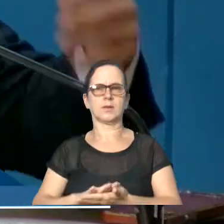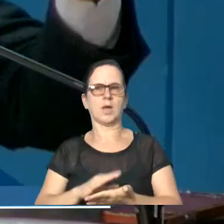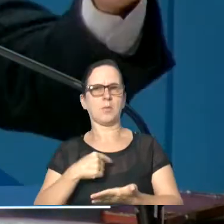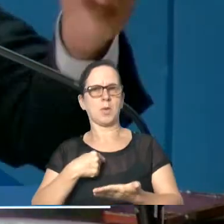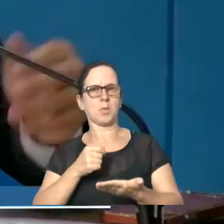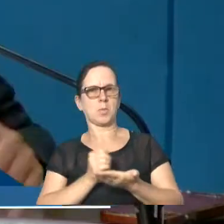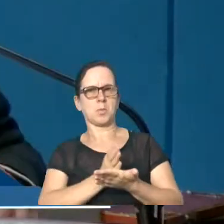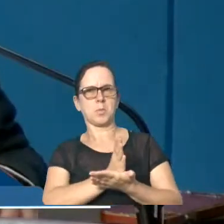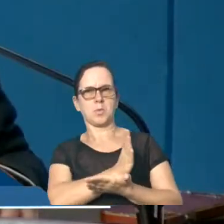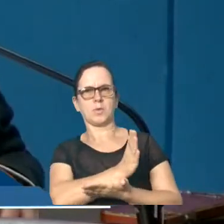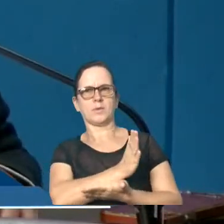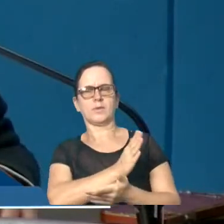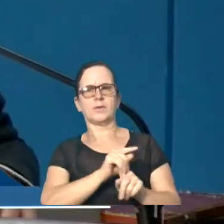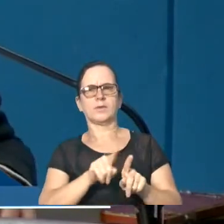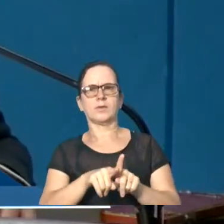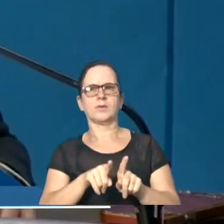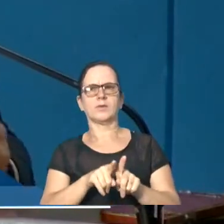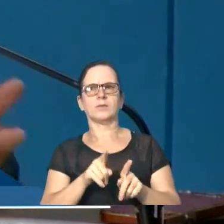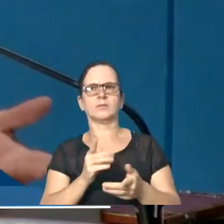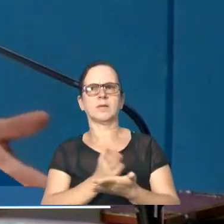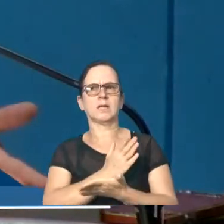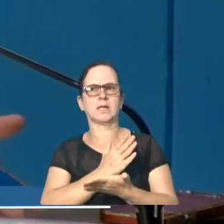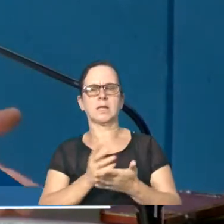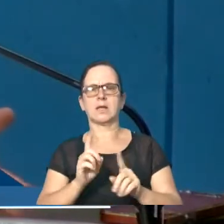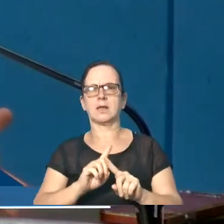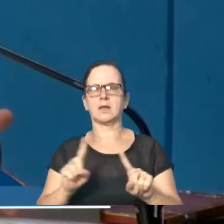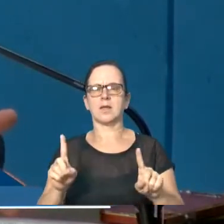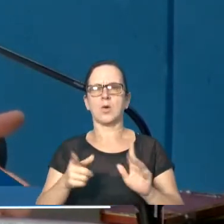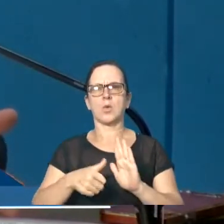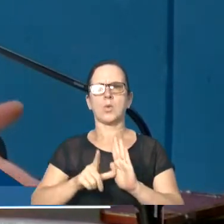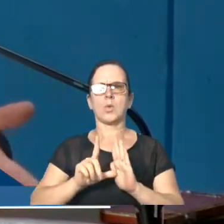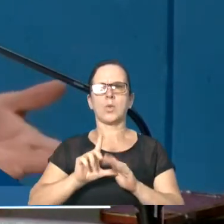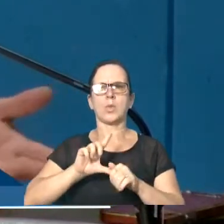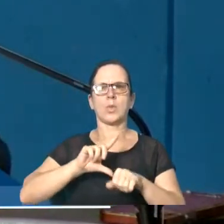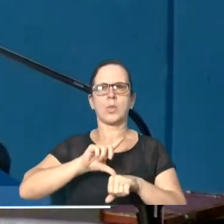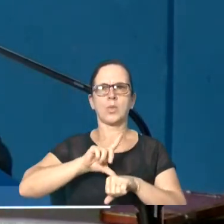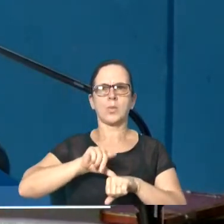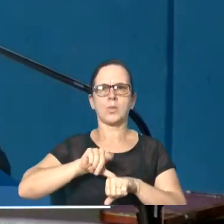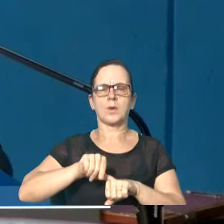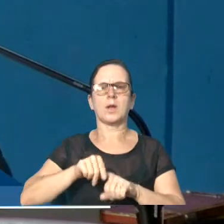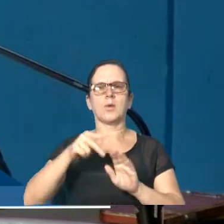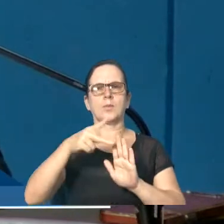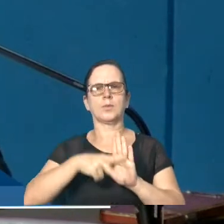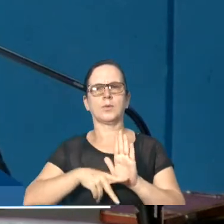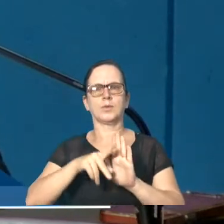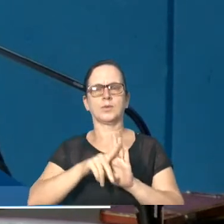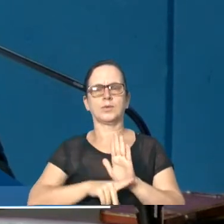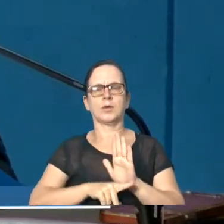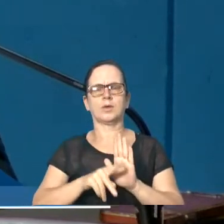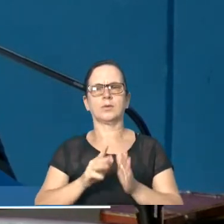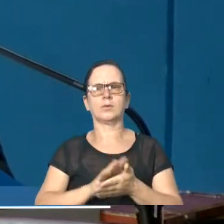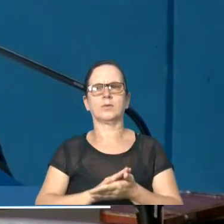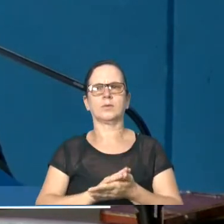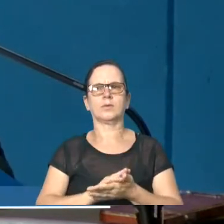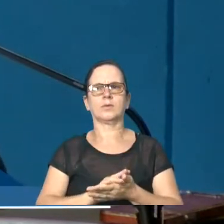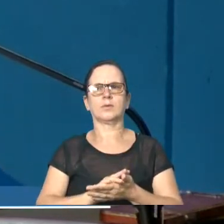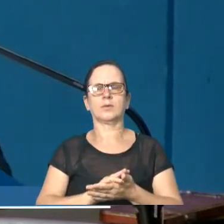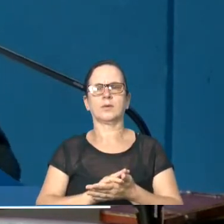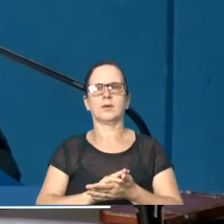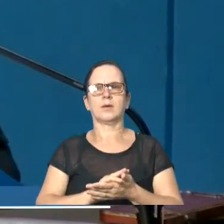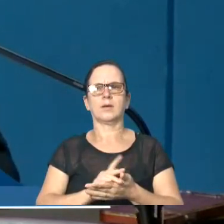repúdio se manifesta através de restrição. Não podemos atrasar, né, o projeto e a tramitação nesta casa, porém